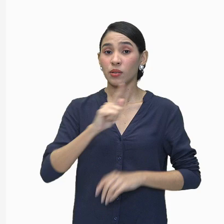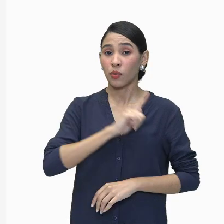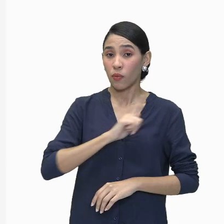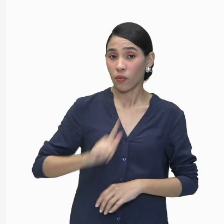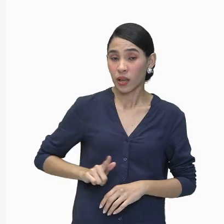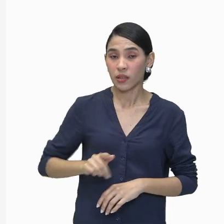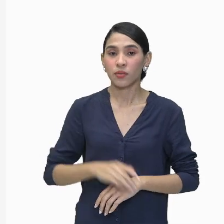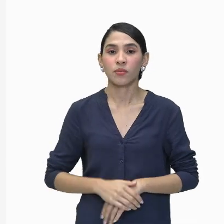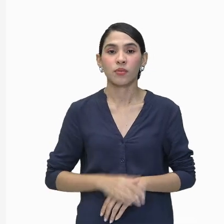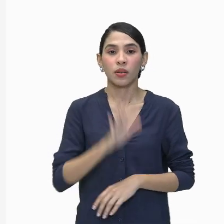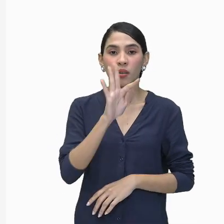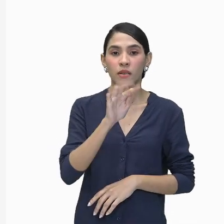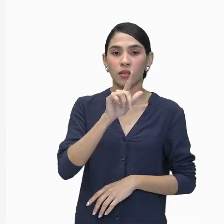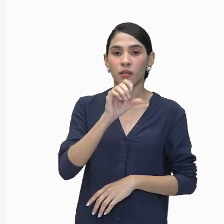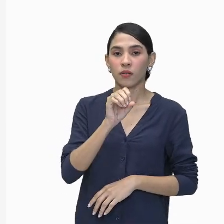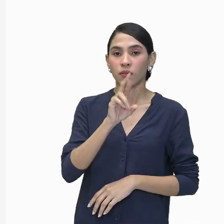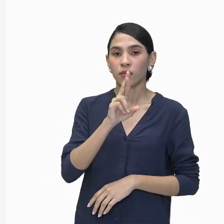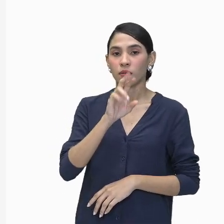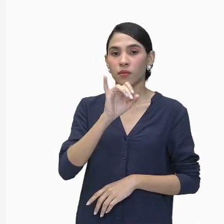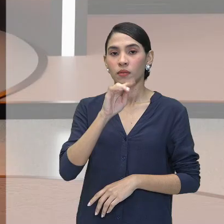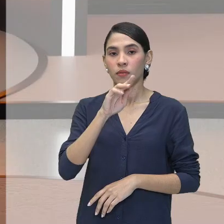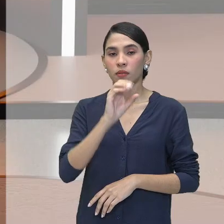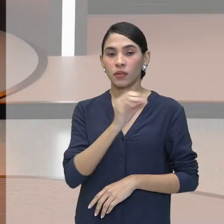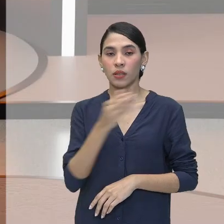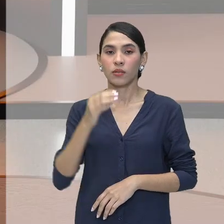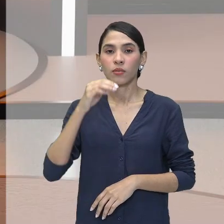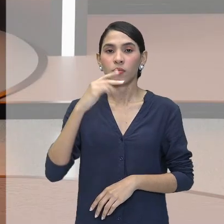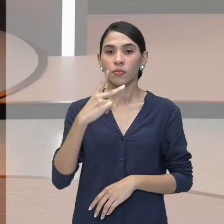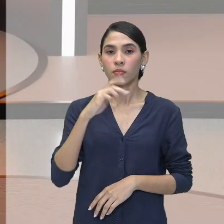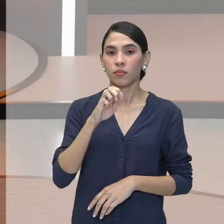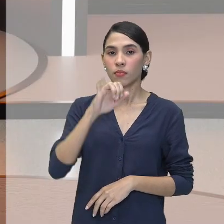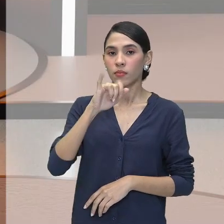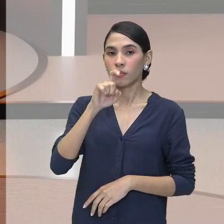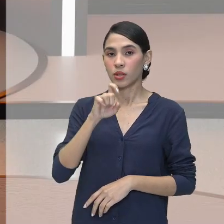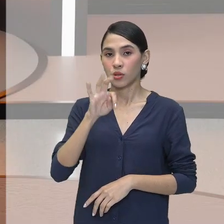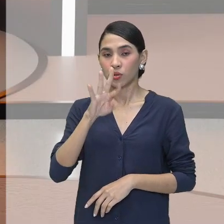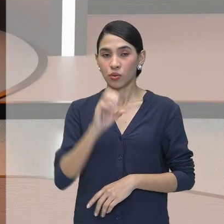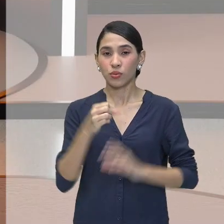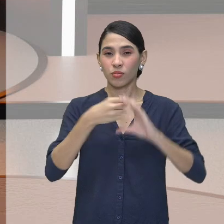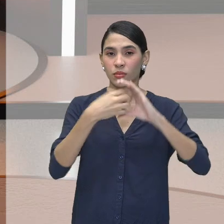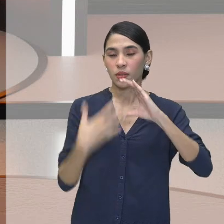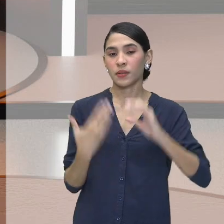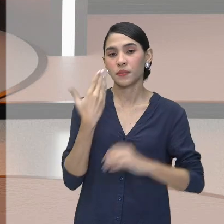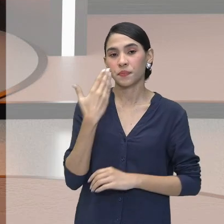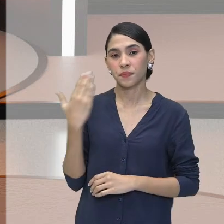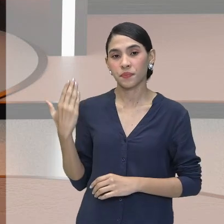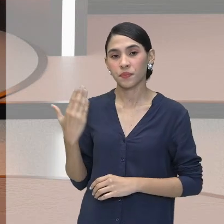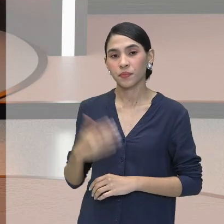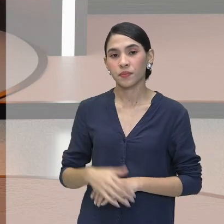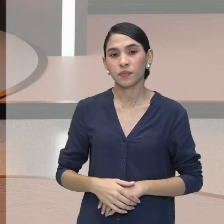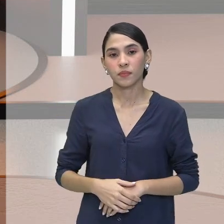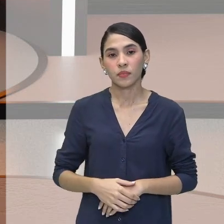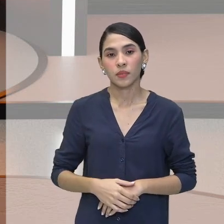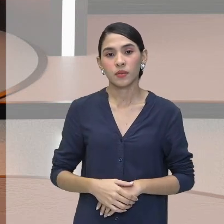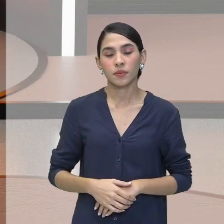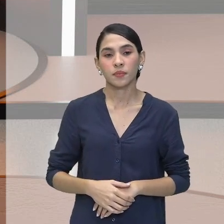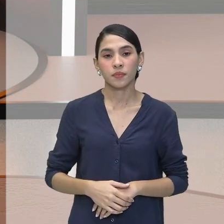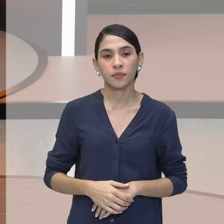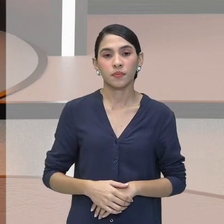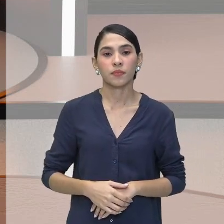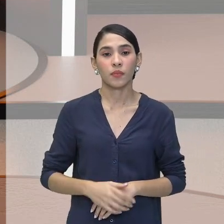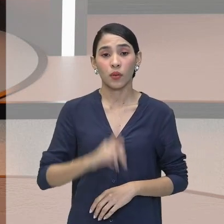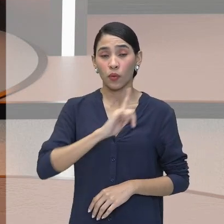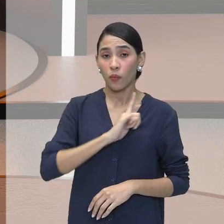quem? Do Floriano Peixoto. Características, então, rapidamente, de que nós vamos ver aqui desse governo. Primeiro, um